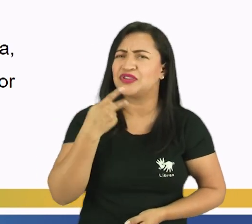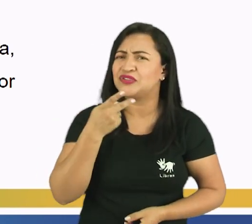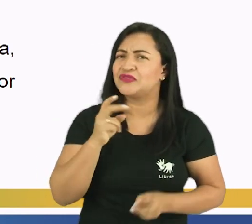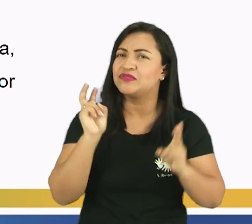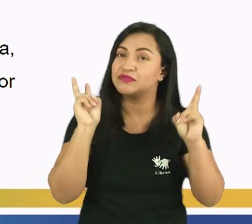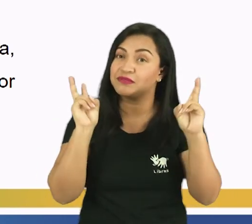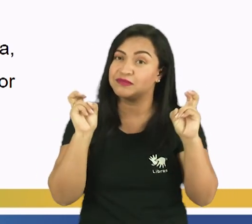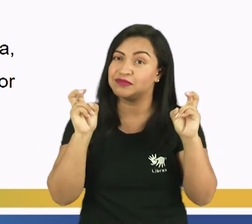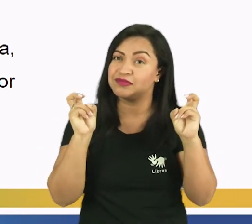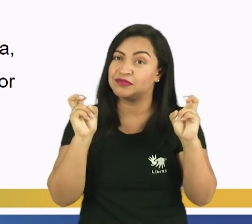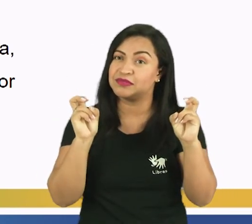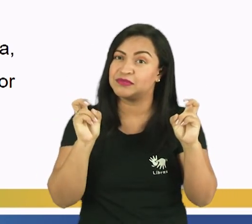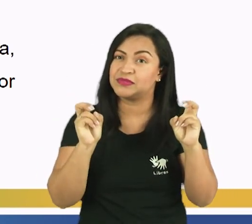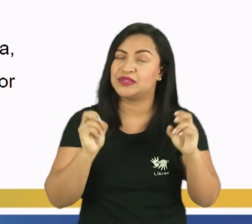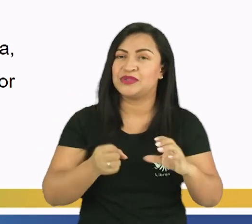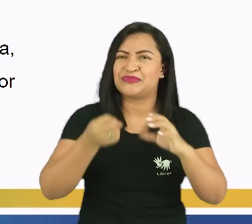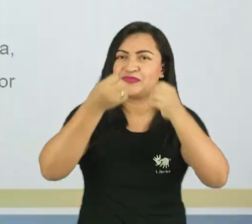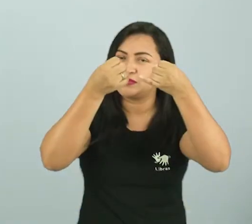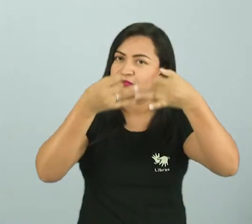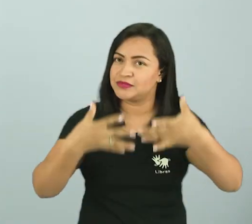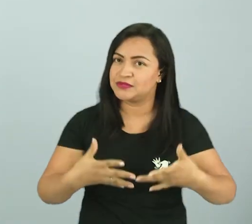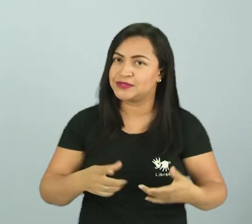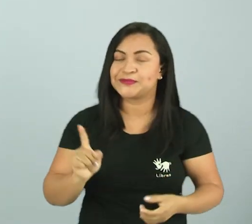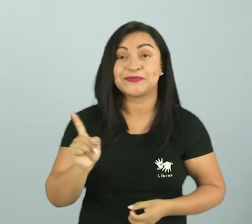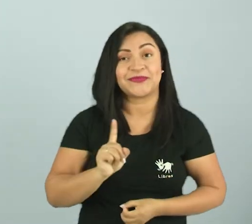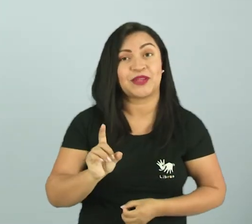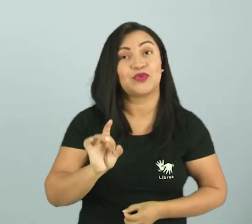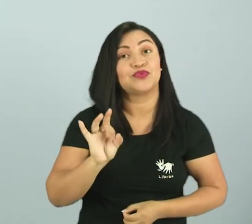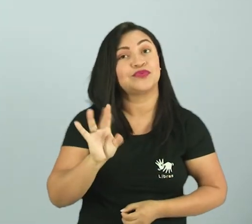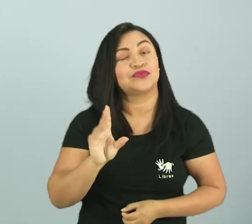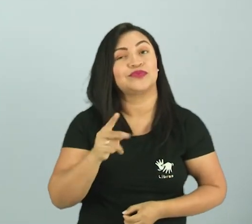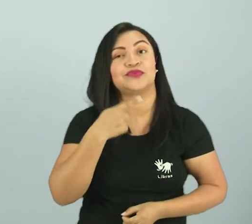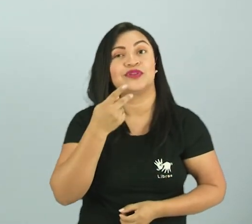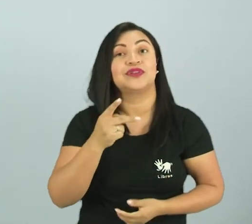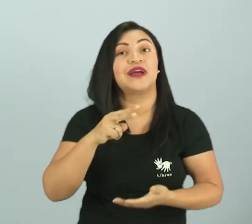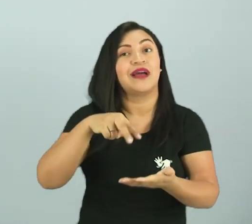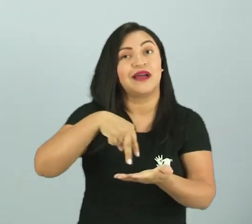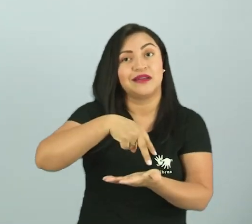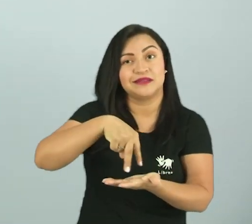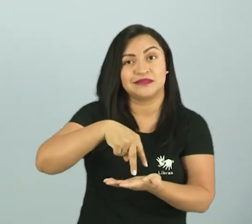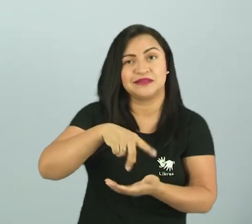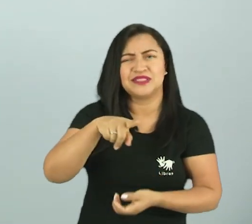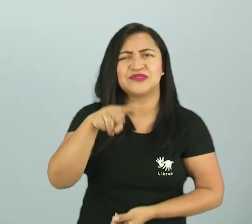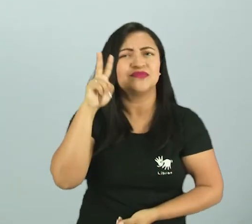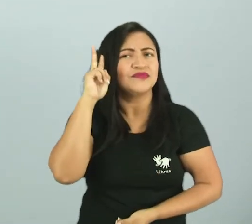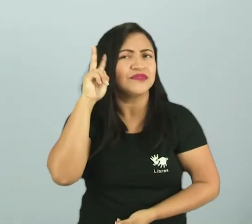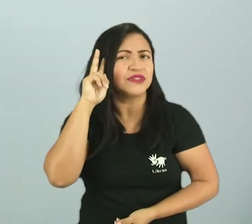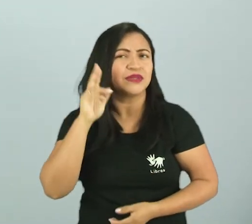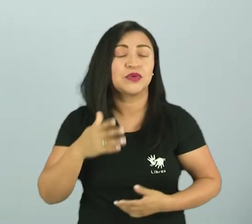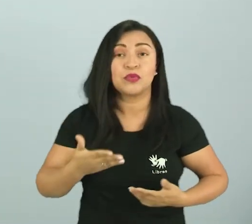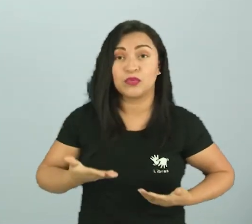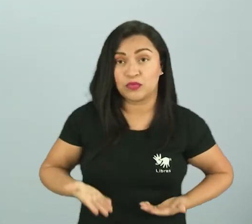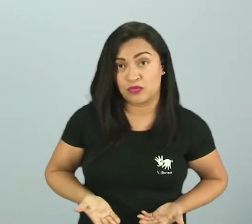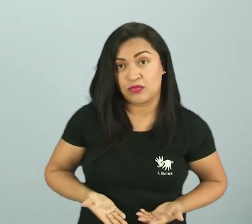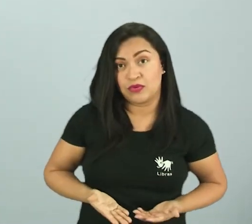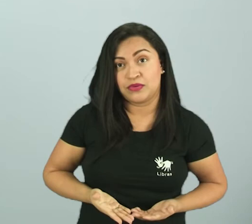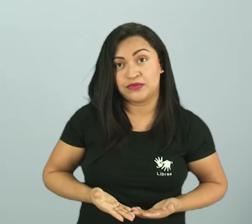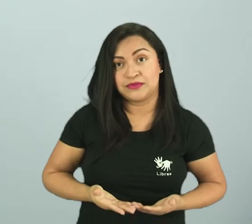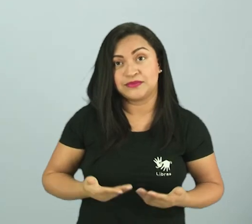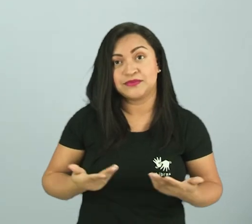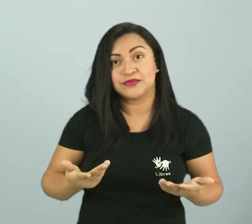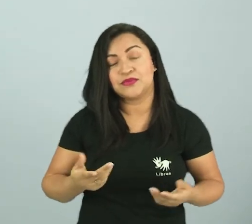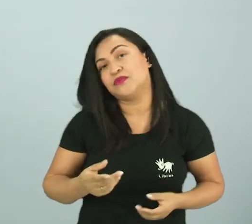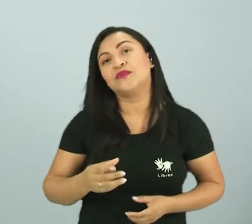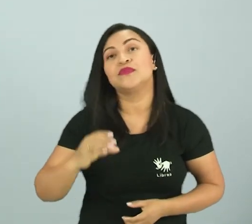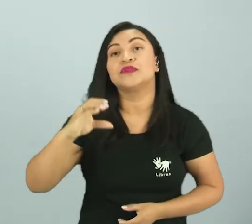lembrar que a gente não falou sobre o conceito, mas a gente citou todas as danças. E aí, vocês lembram qual foi